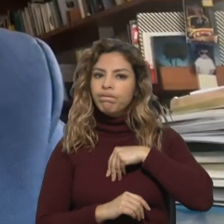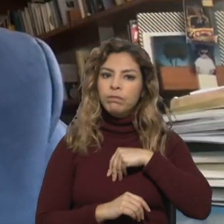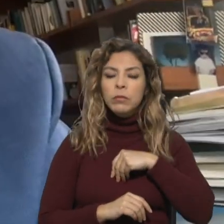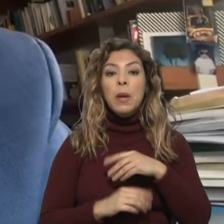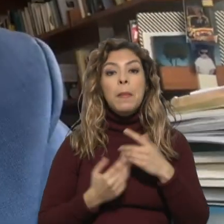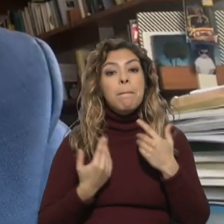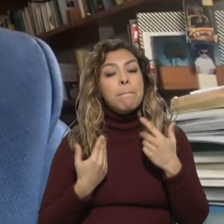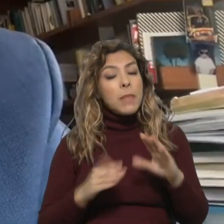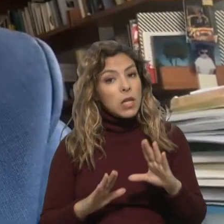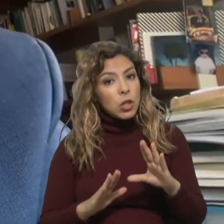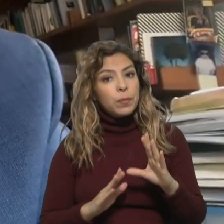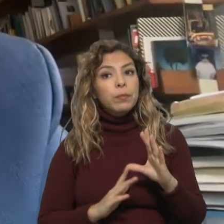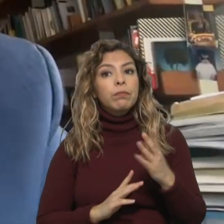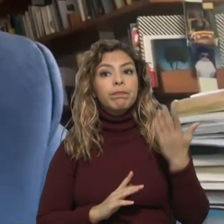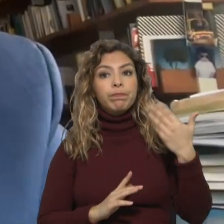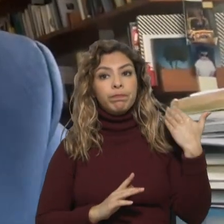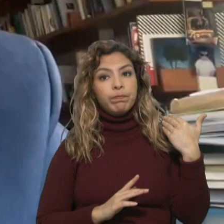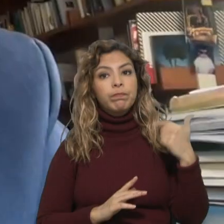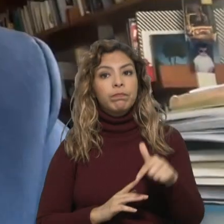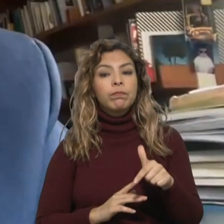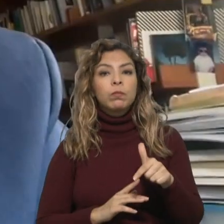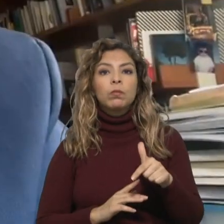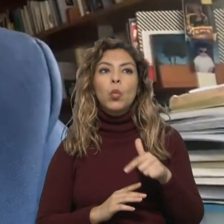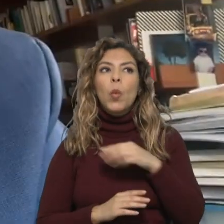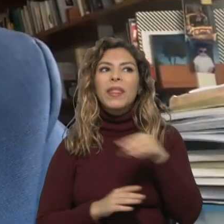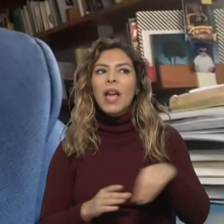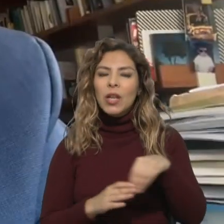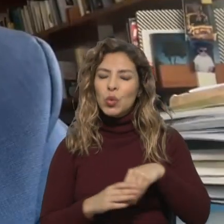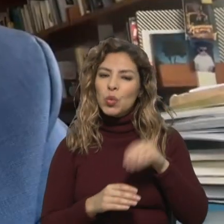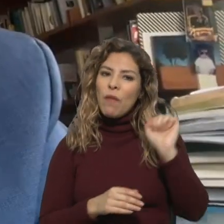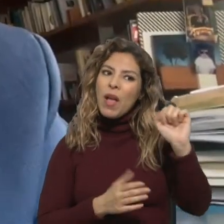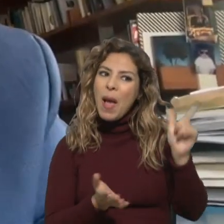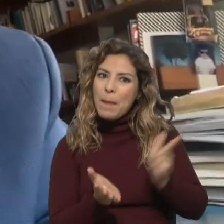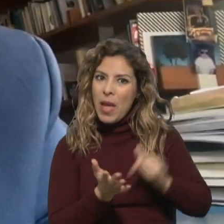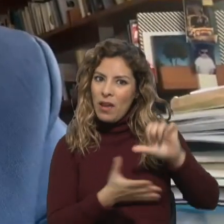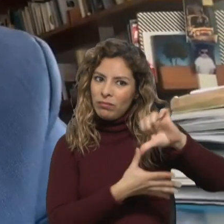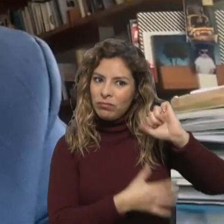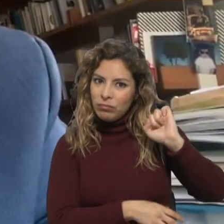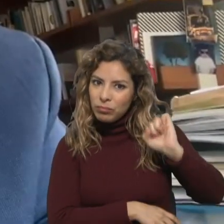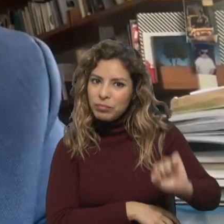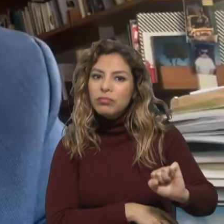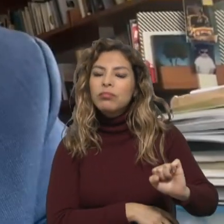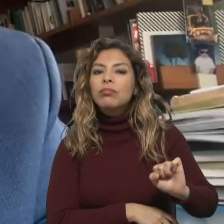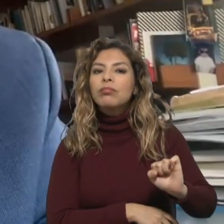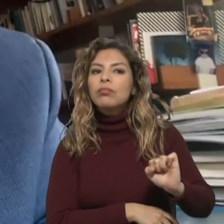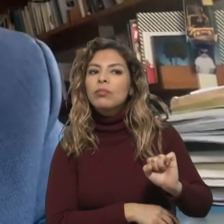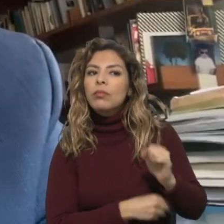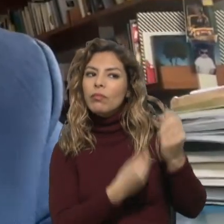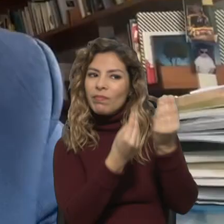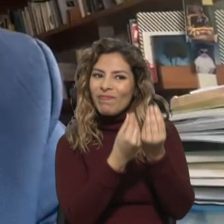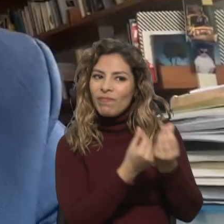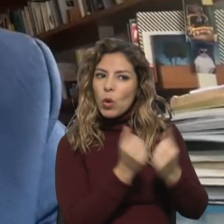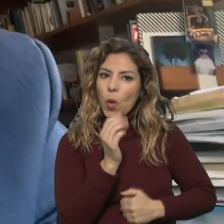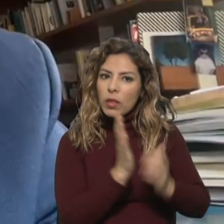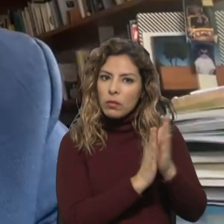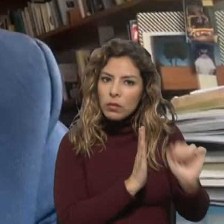Eventualmente, o contexto latino-americano, diríamos, pode ser, ainda hoje, um contexto mais